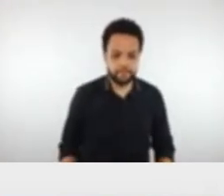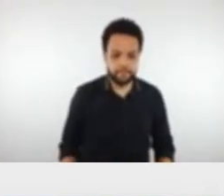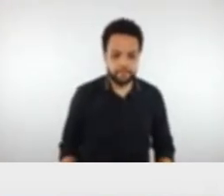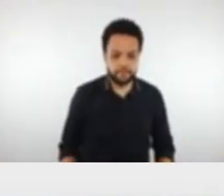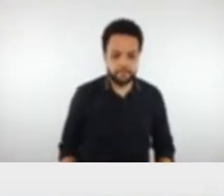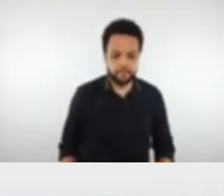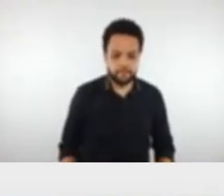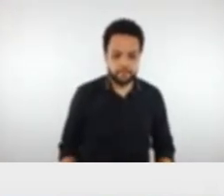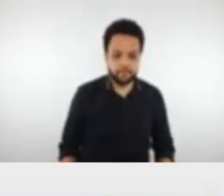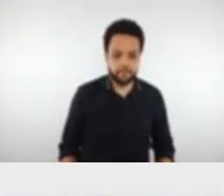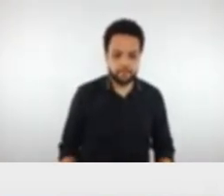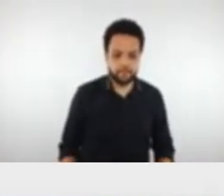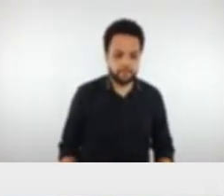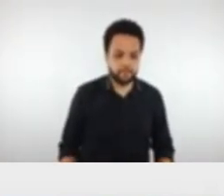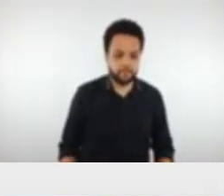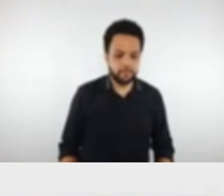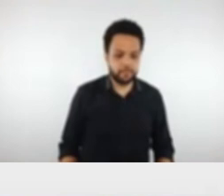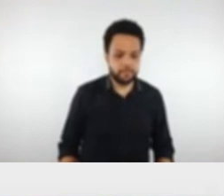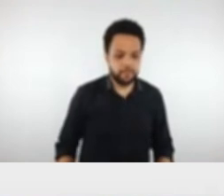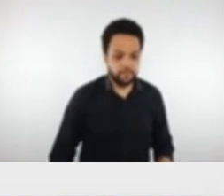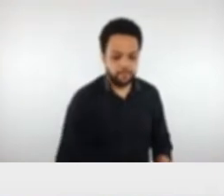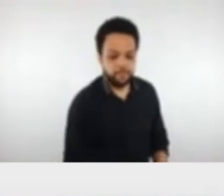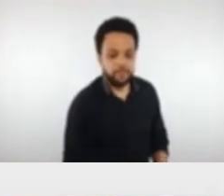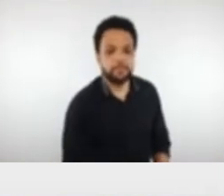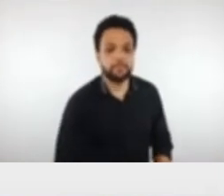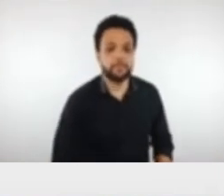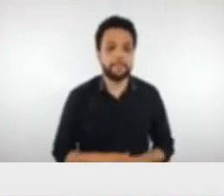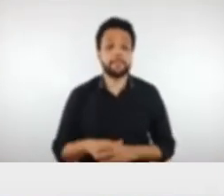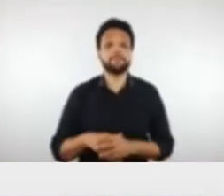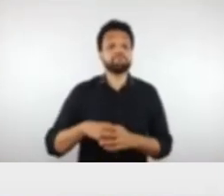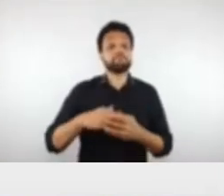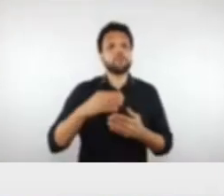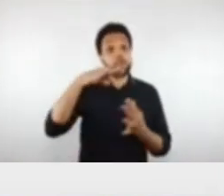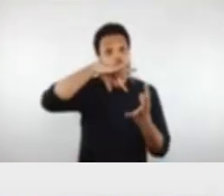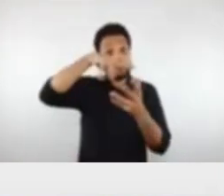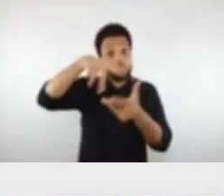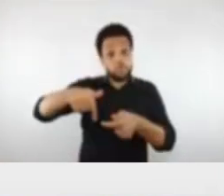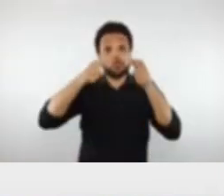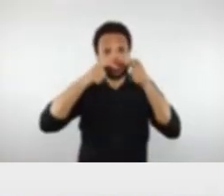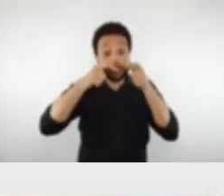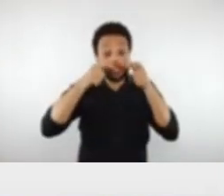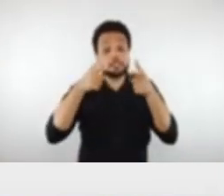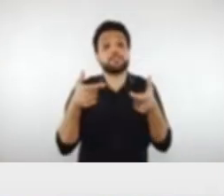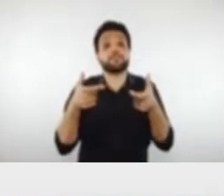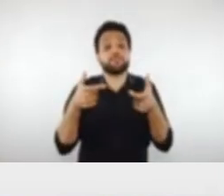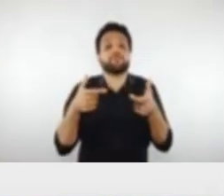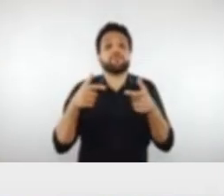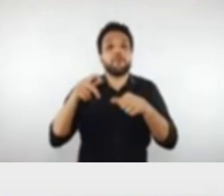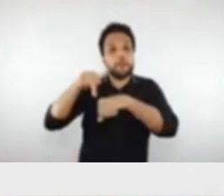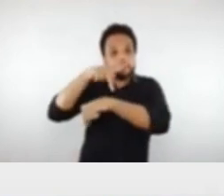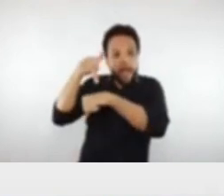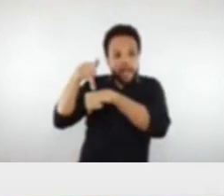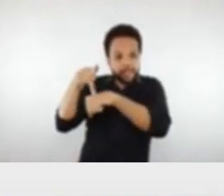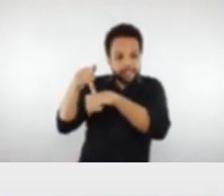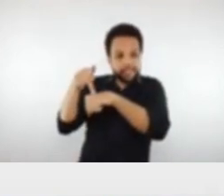mundo inteiro está assistindo séries e filmes de um país que é menor do que